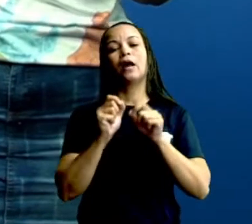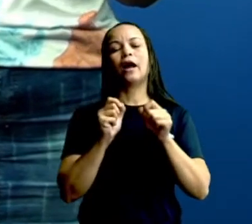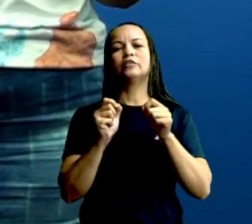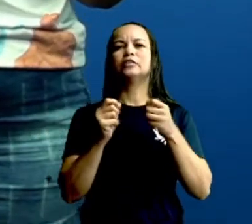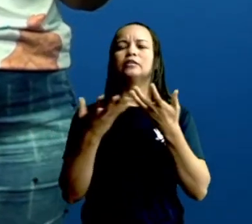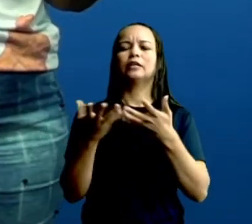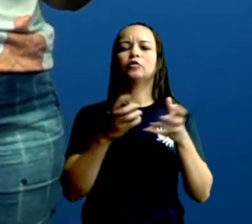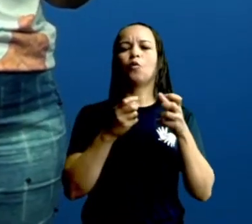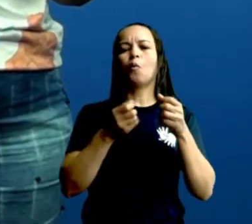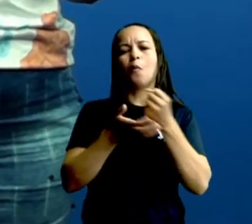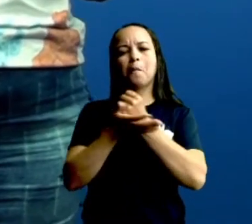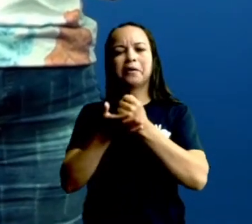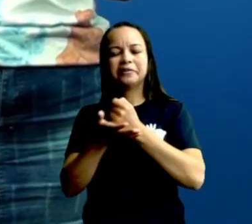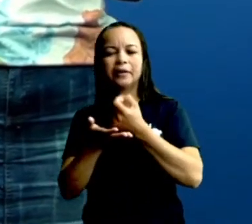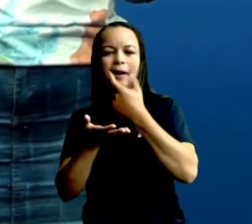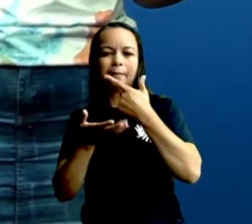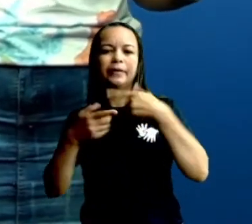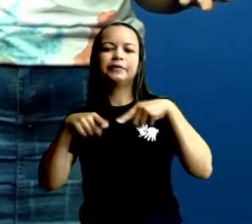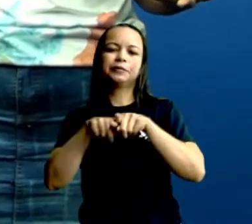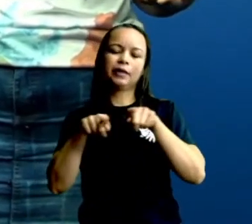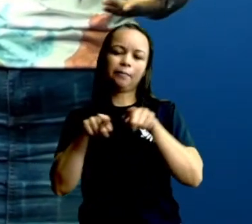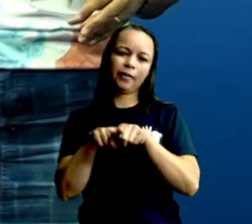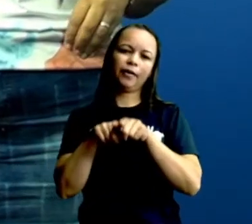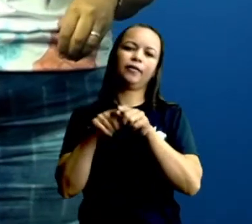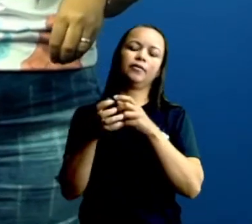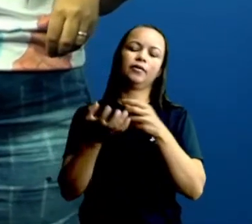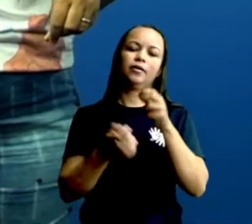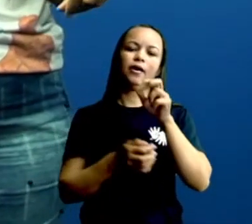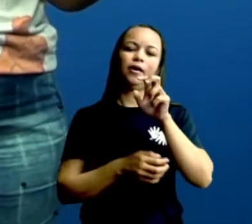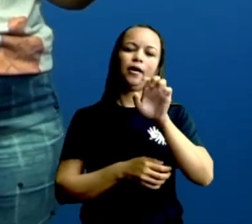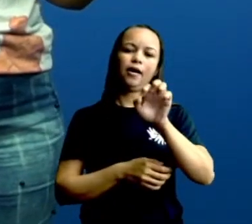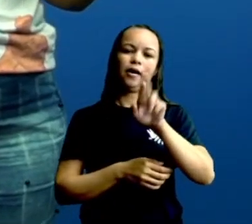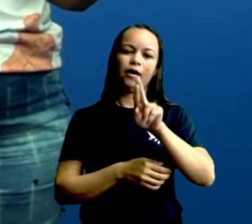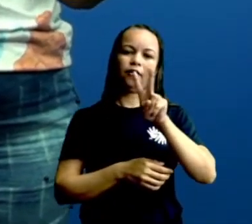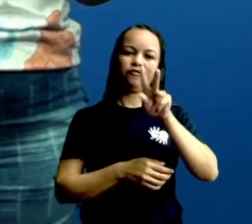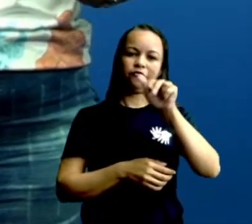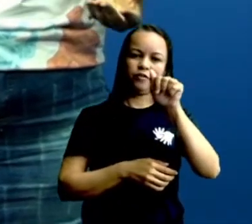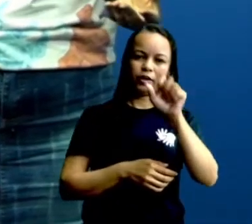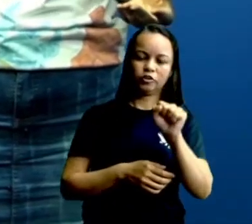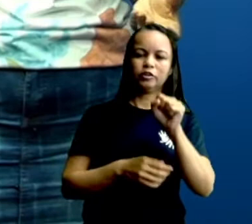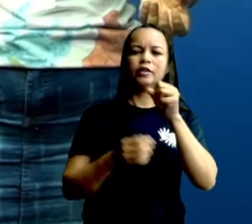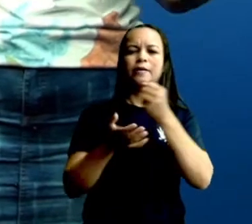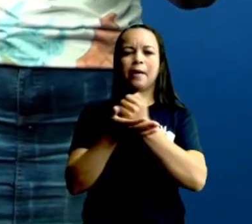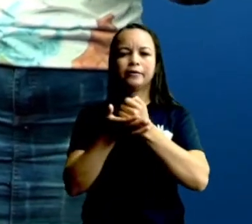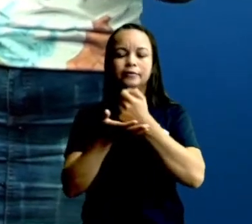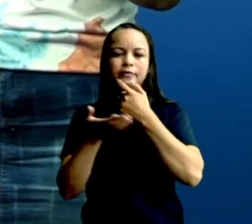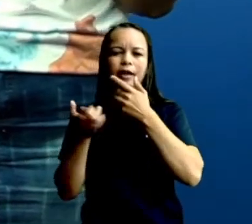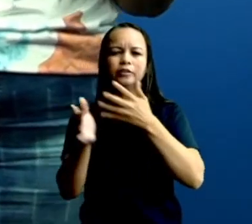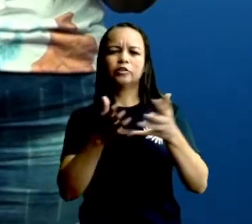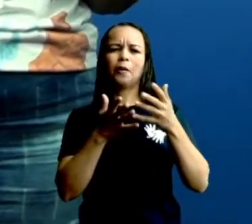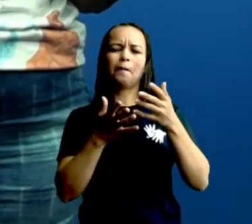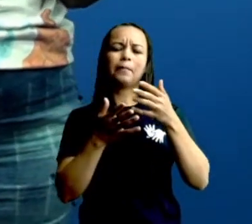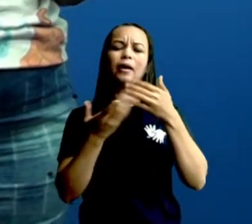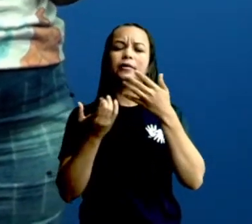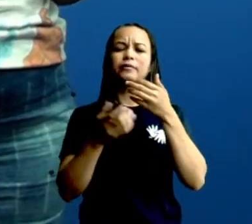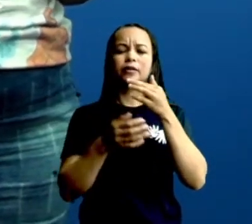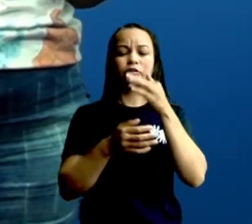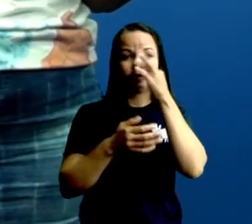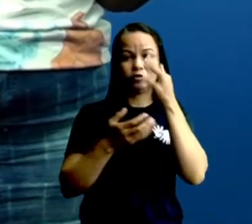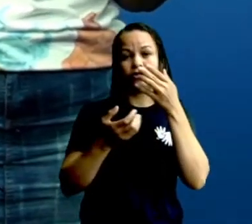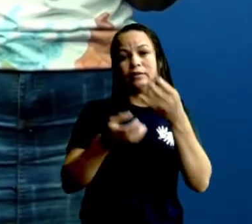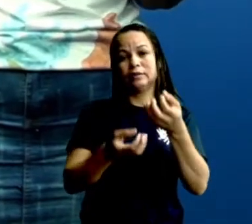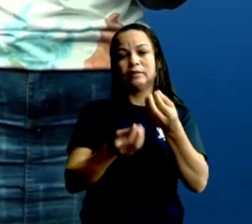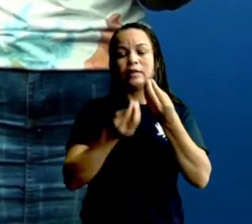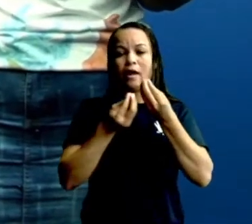como medicamento, né? São ervas medicinais, né? Plantas alimentícias que nos servem de